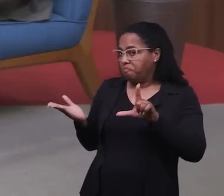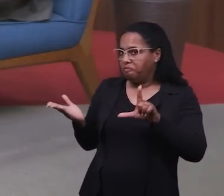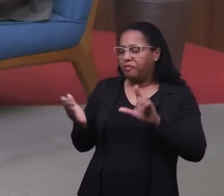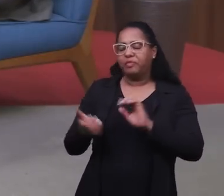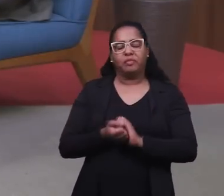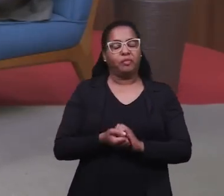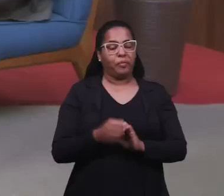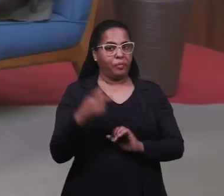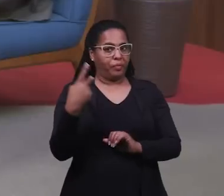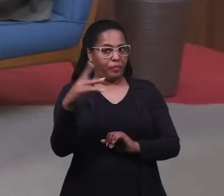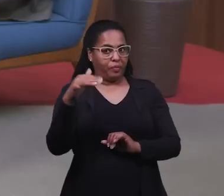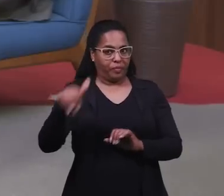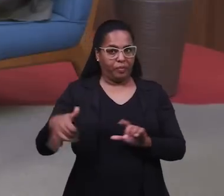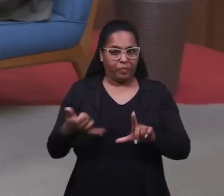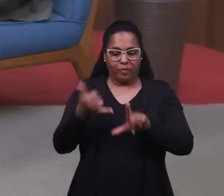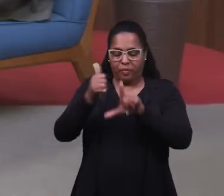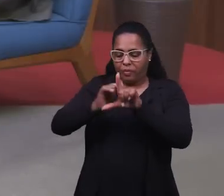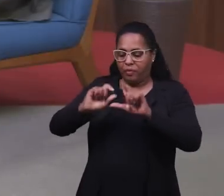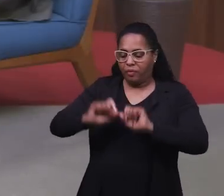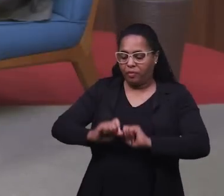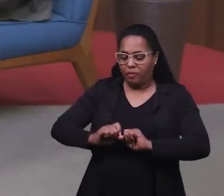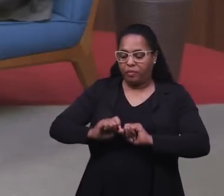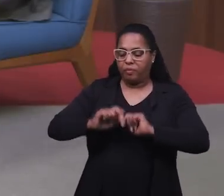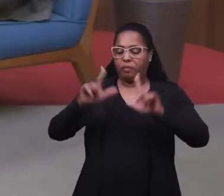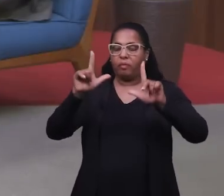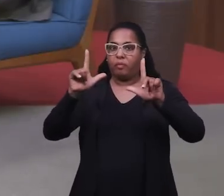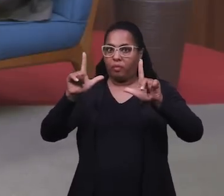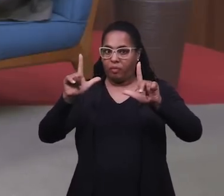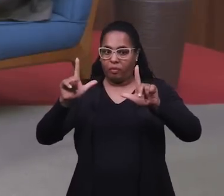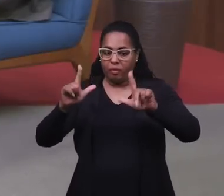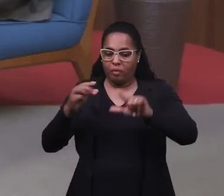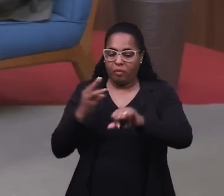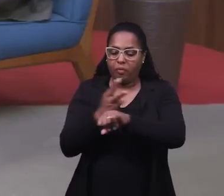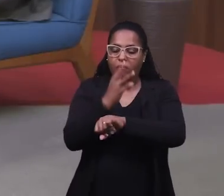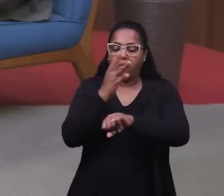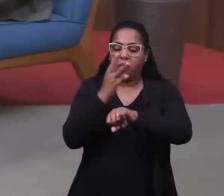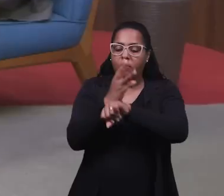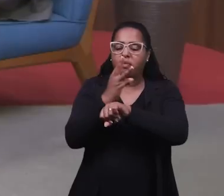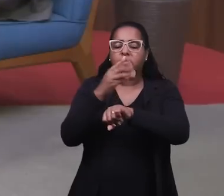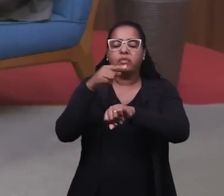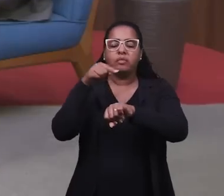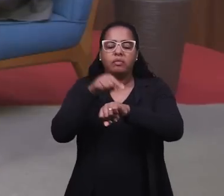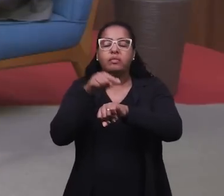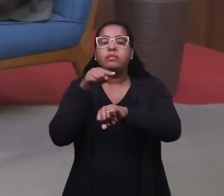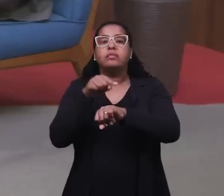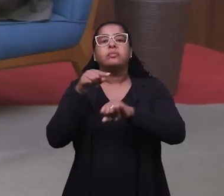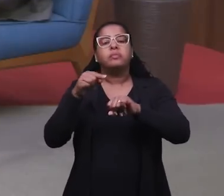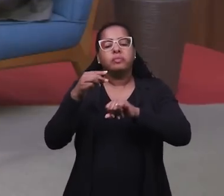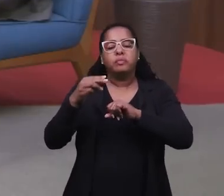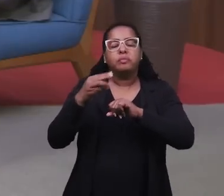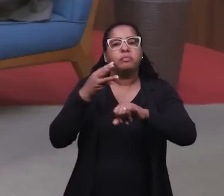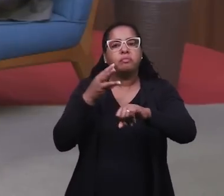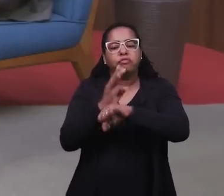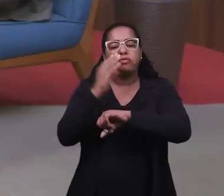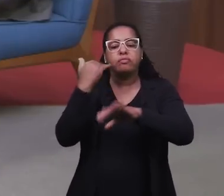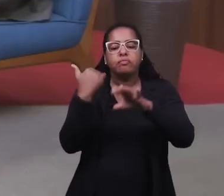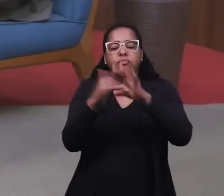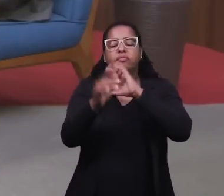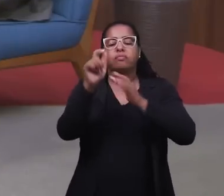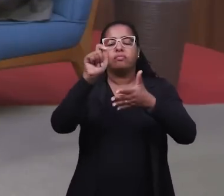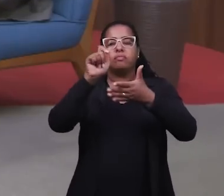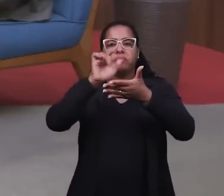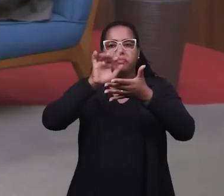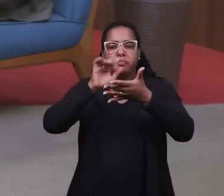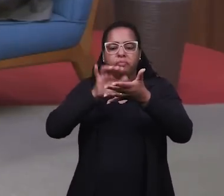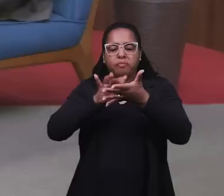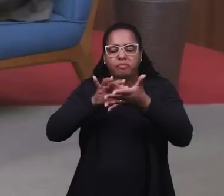aí na tela. Então, o seu celular vai redirecioná-lo para o WhatsApp e lá no WhatsApp você pode mandar uma mensagem por escrito